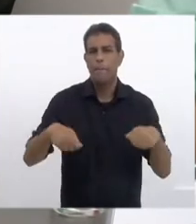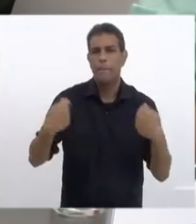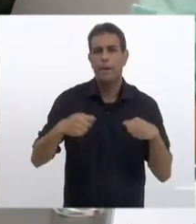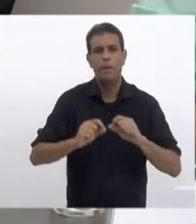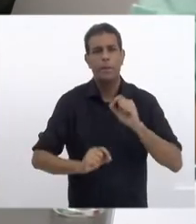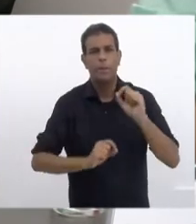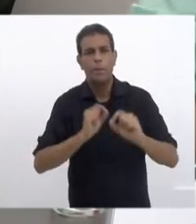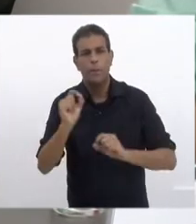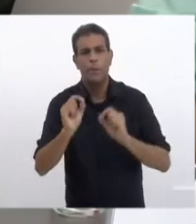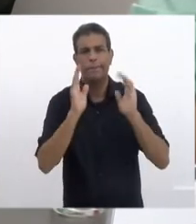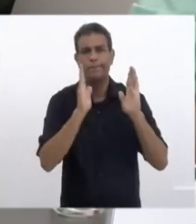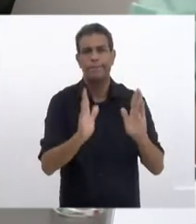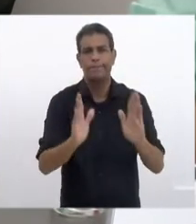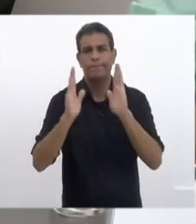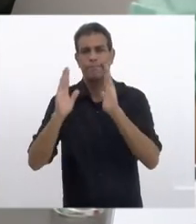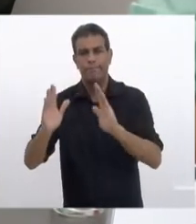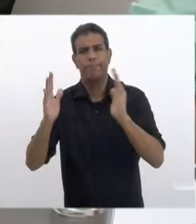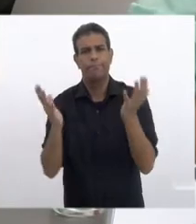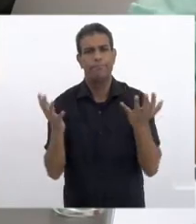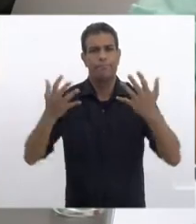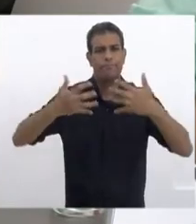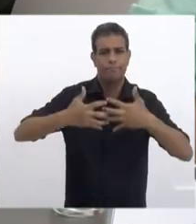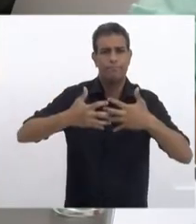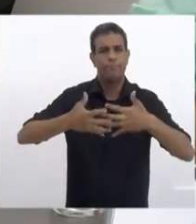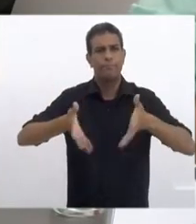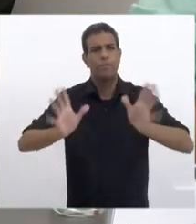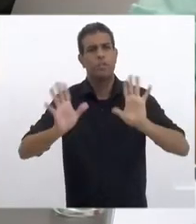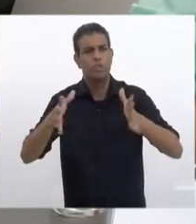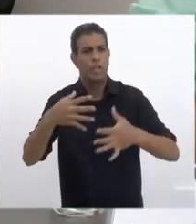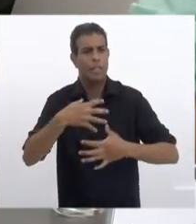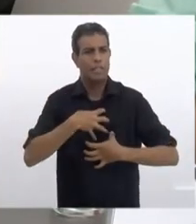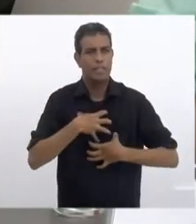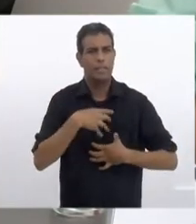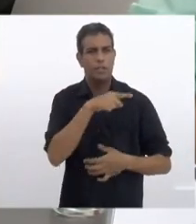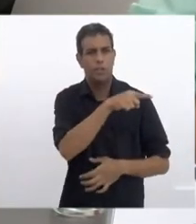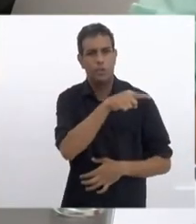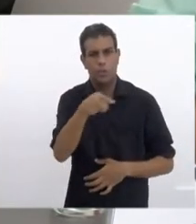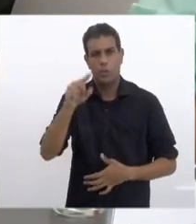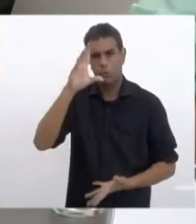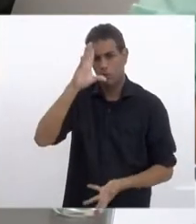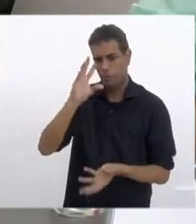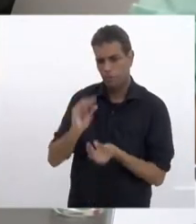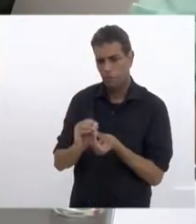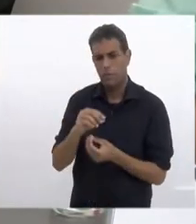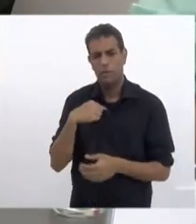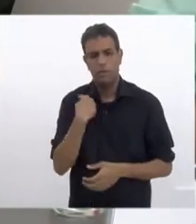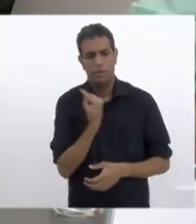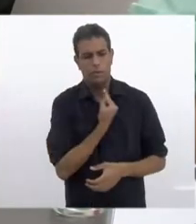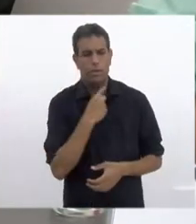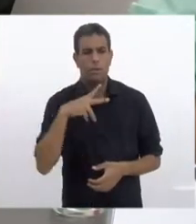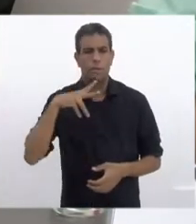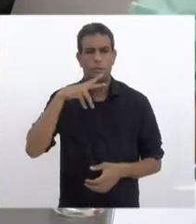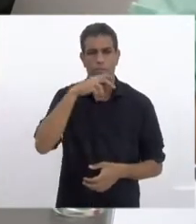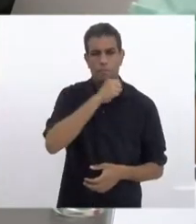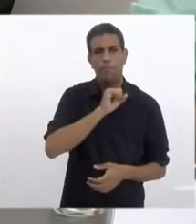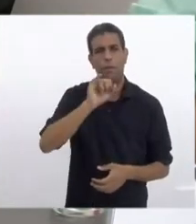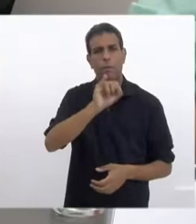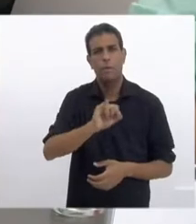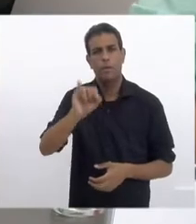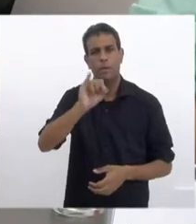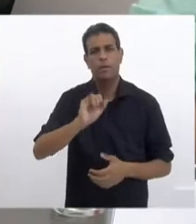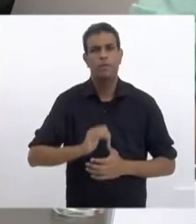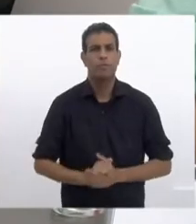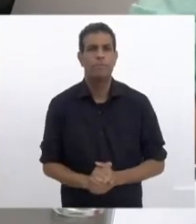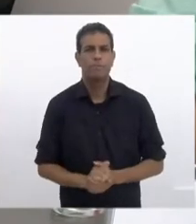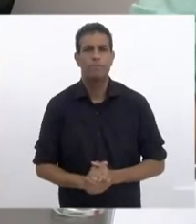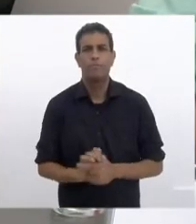trabalho que faça uma conexão entre aquilo que faz sentido para ele também. Então, isso para a gente tem sido uma perspectiva importante.